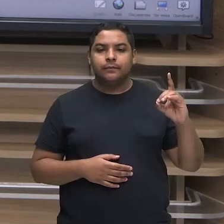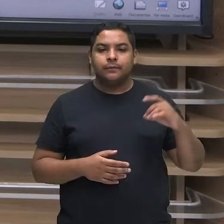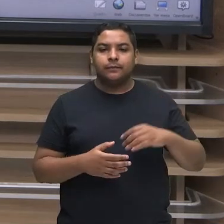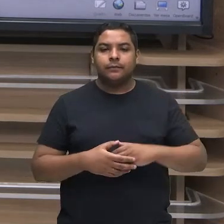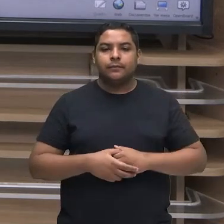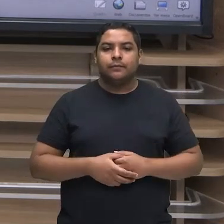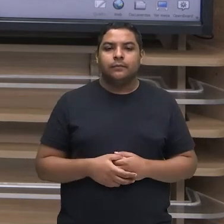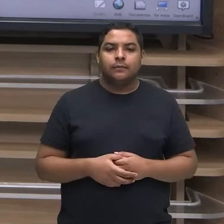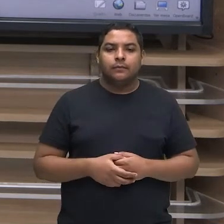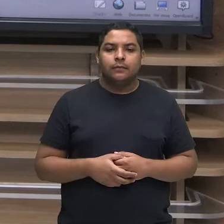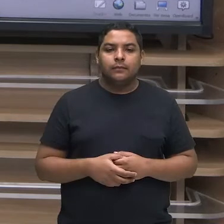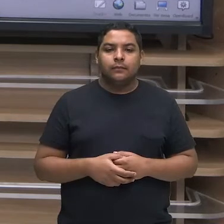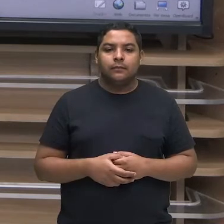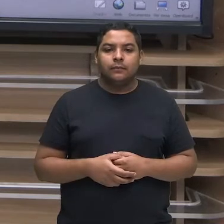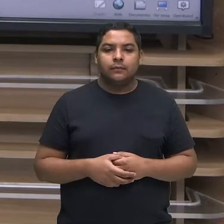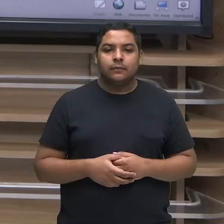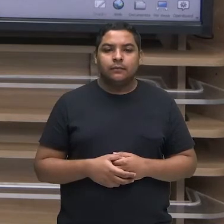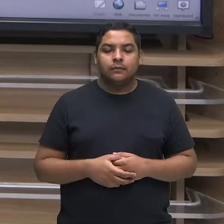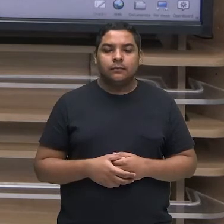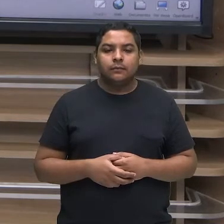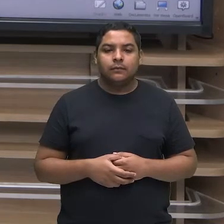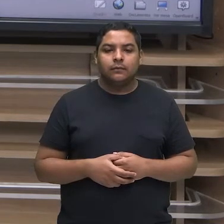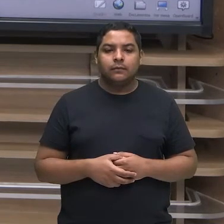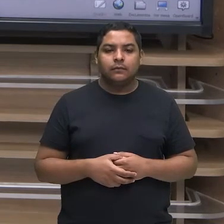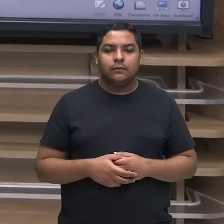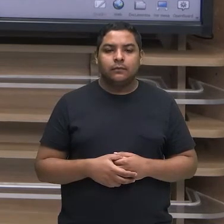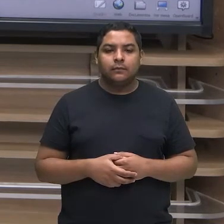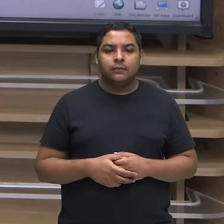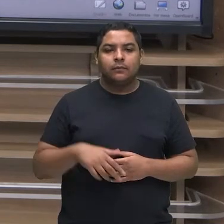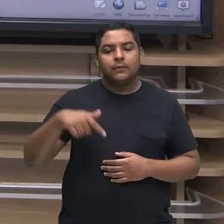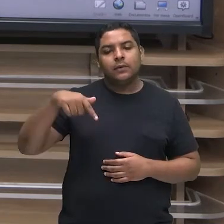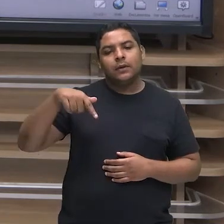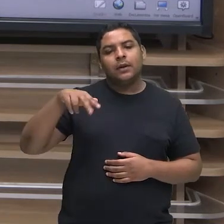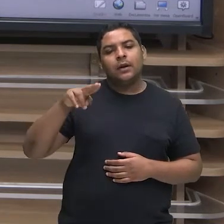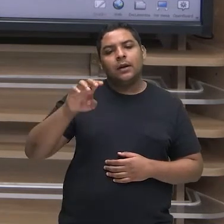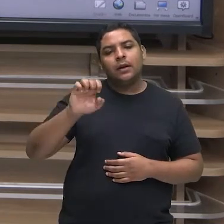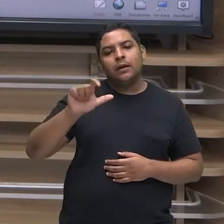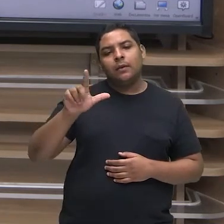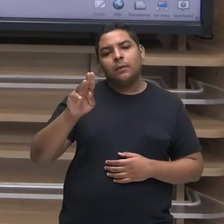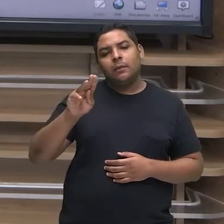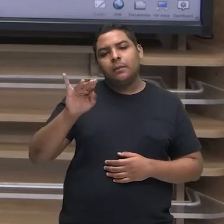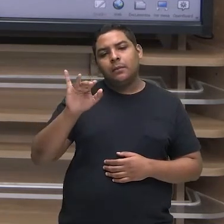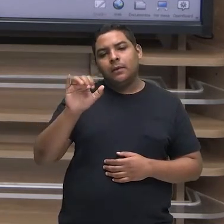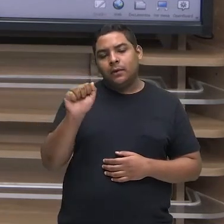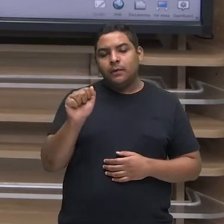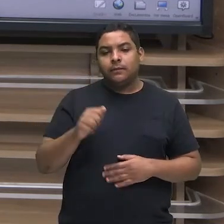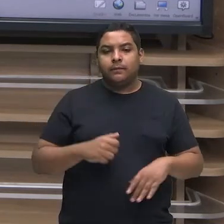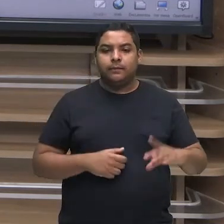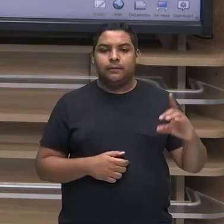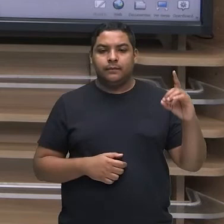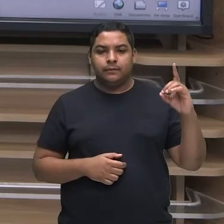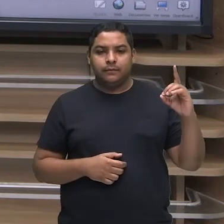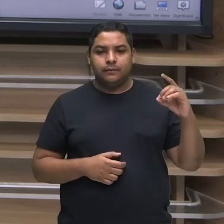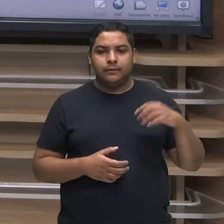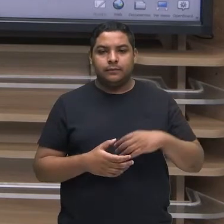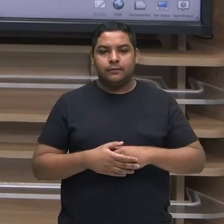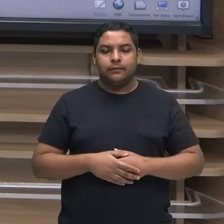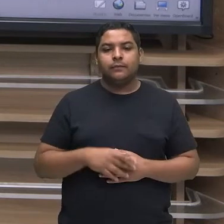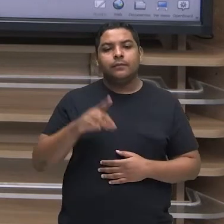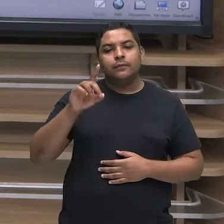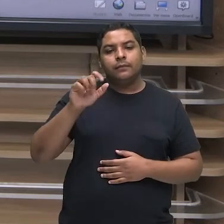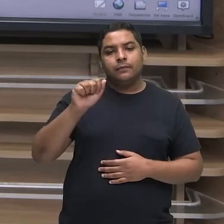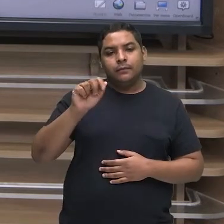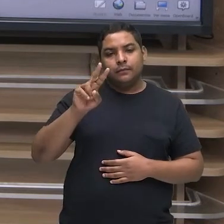Eu acredito que seja Kélbia. Não sei se é esse mesmo nome. Letra D também. Davi Lucas,